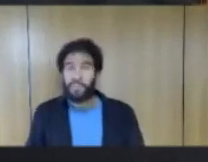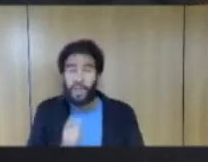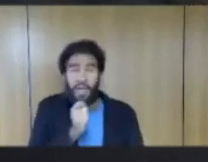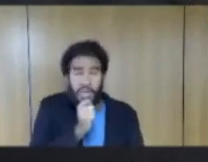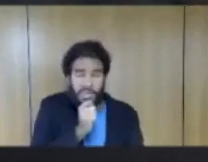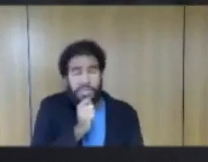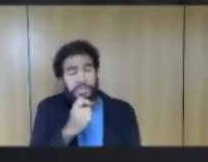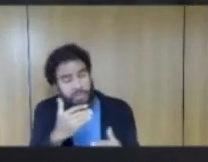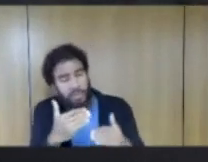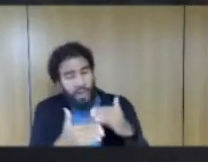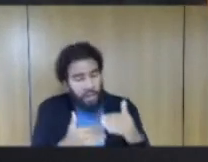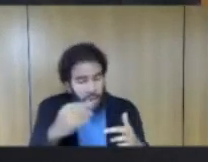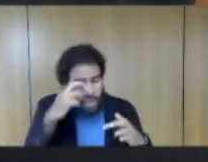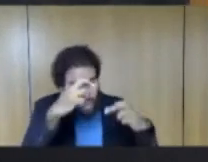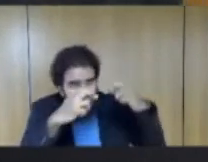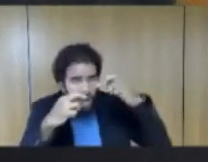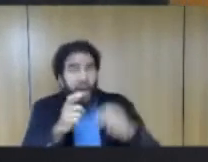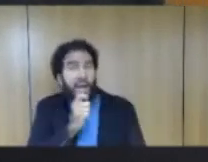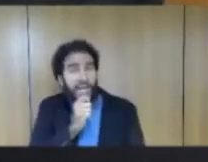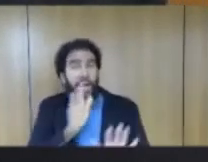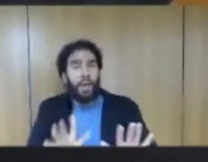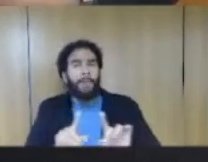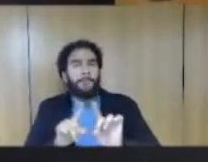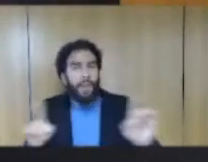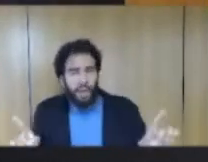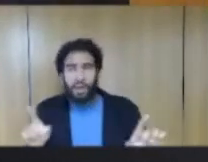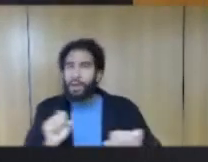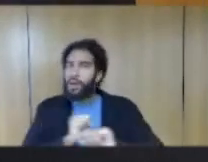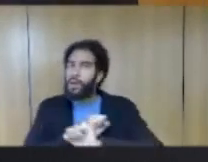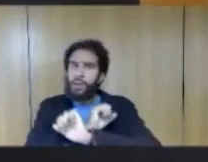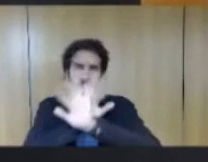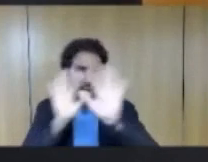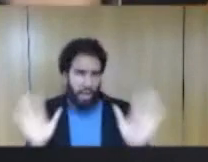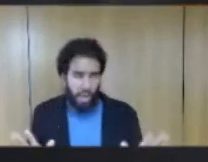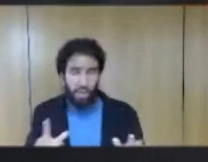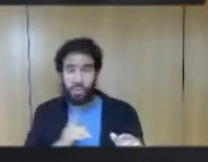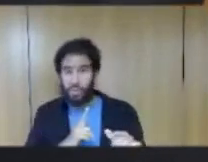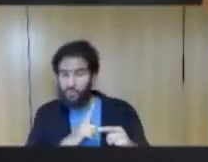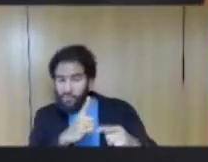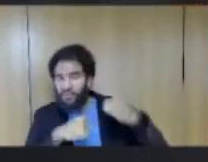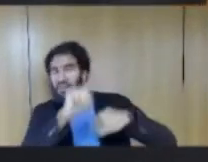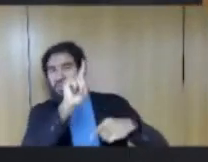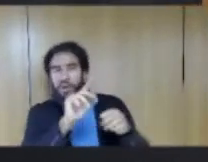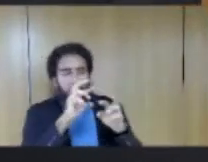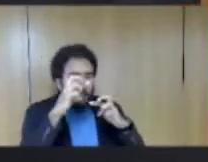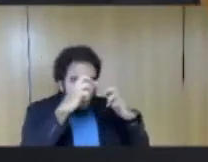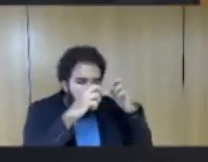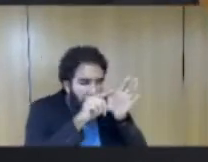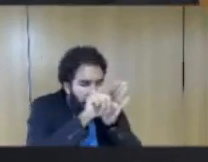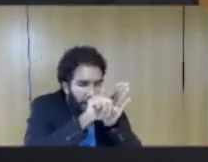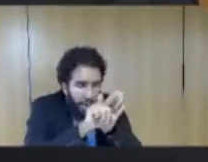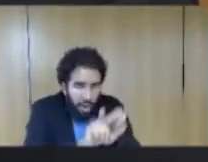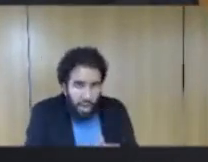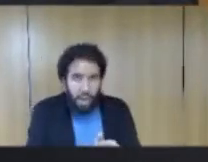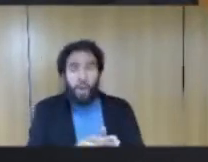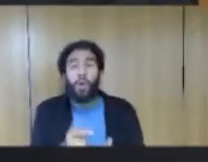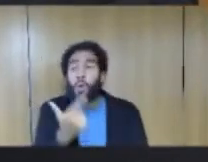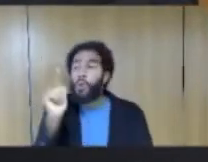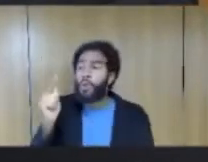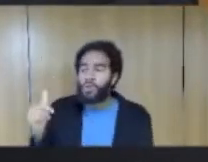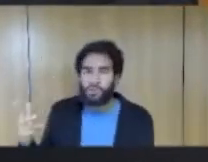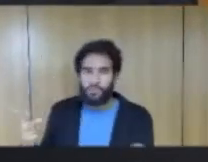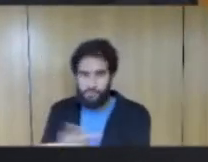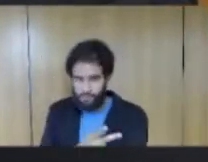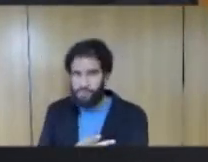mas obviamente em razão deste avanço das investigações outras diligências ocorrerão